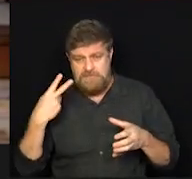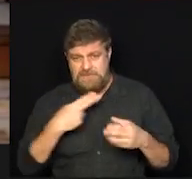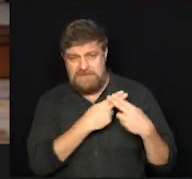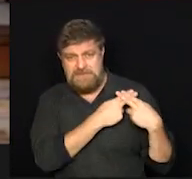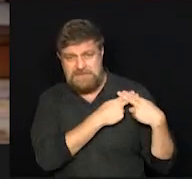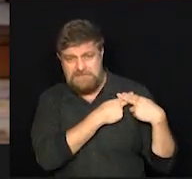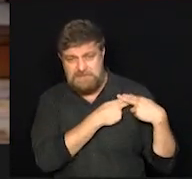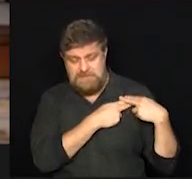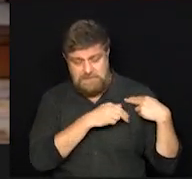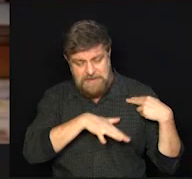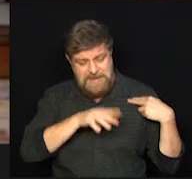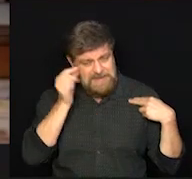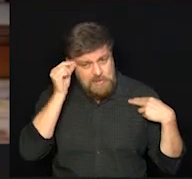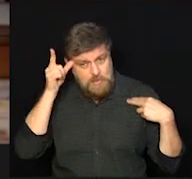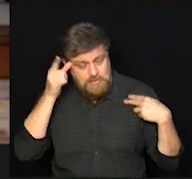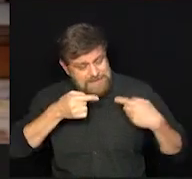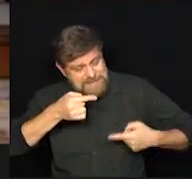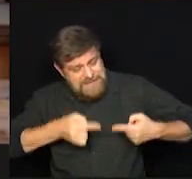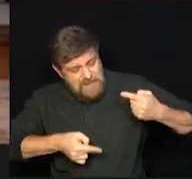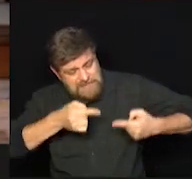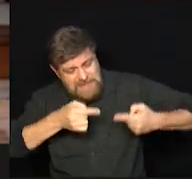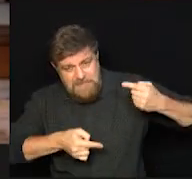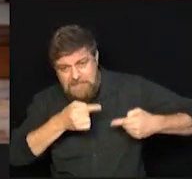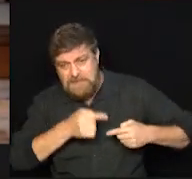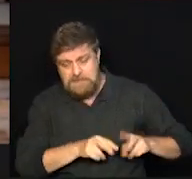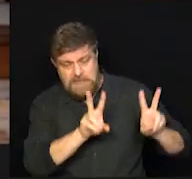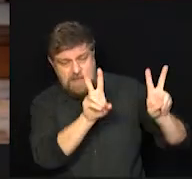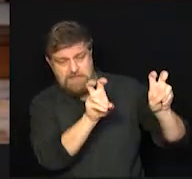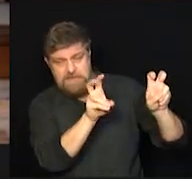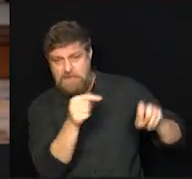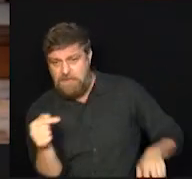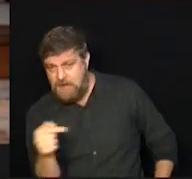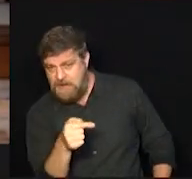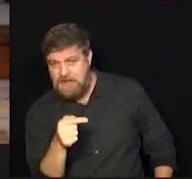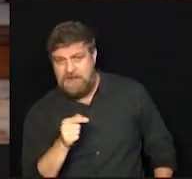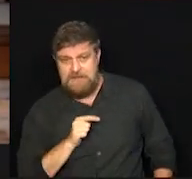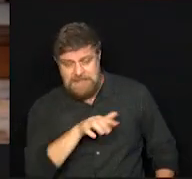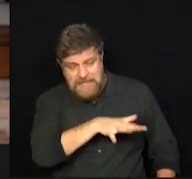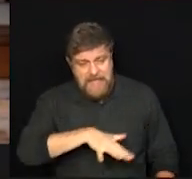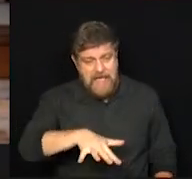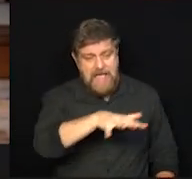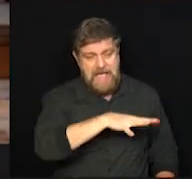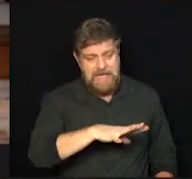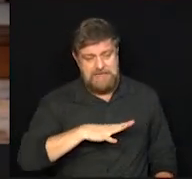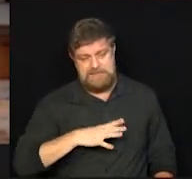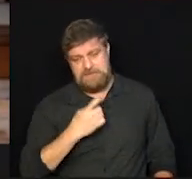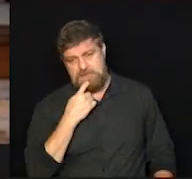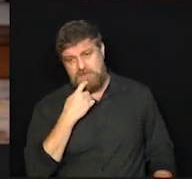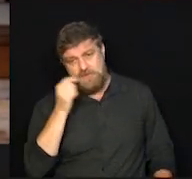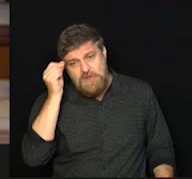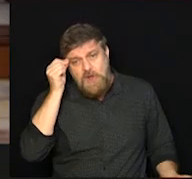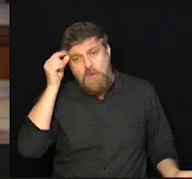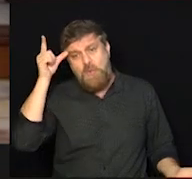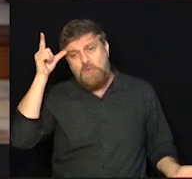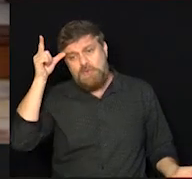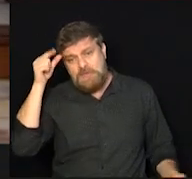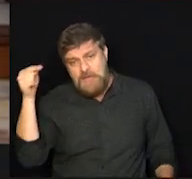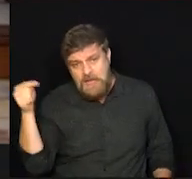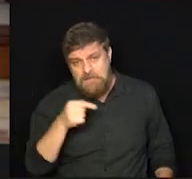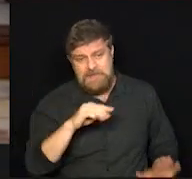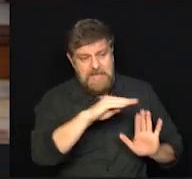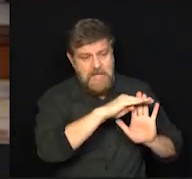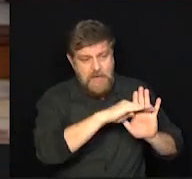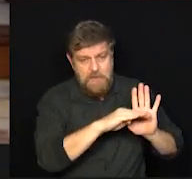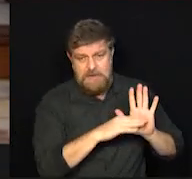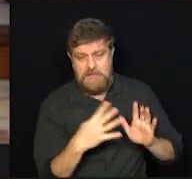trás ver esses debates sobre a importância do investimento e espaços culturais da cidade para a construção do